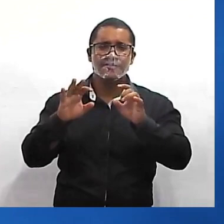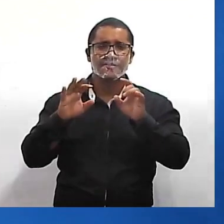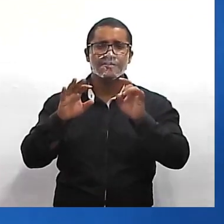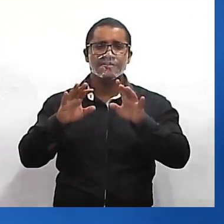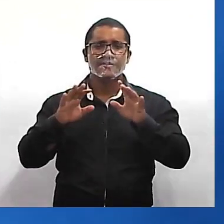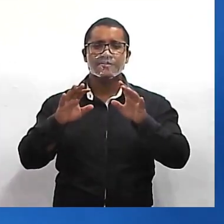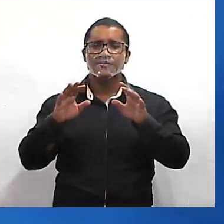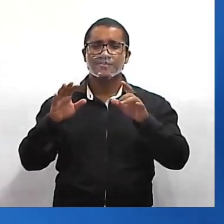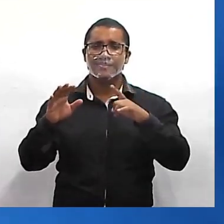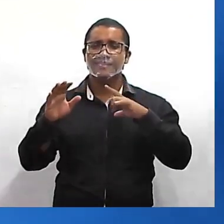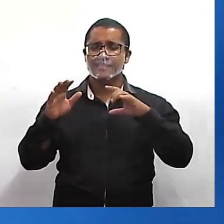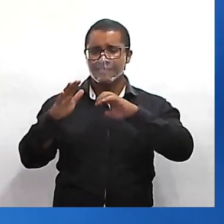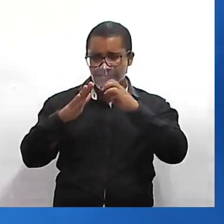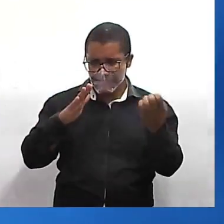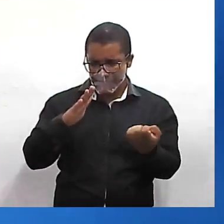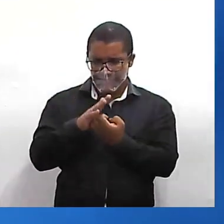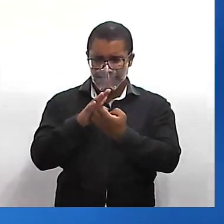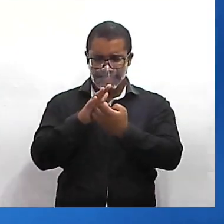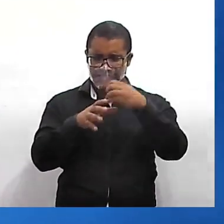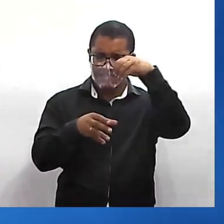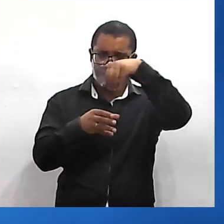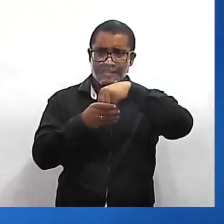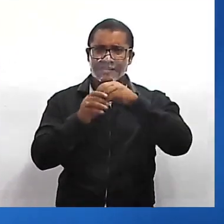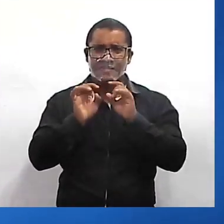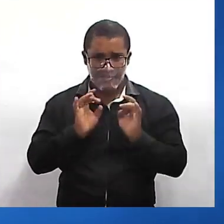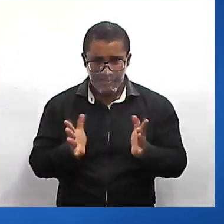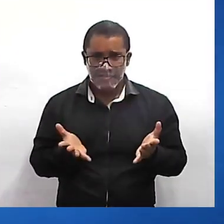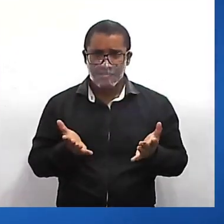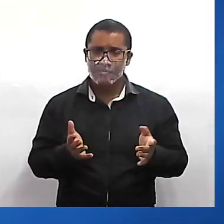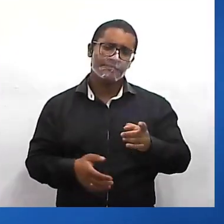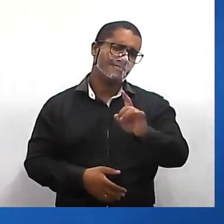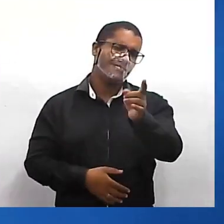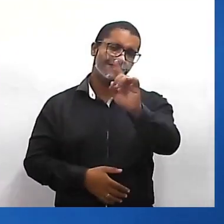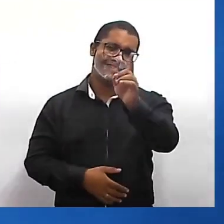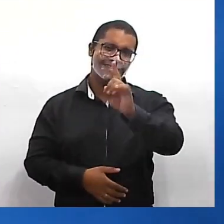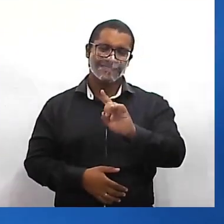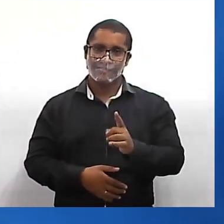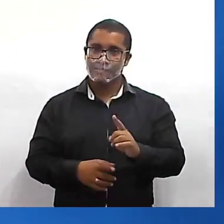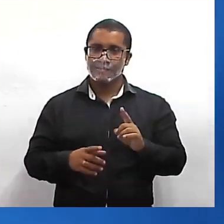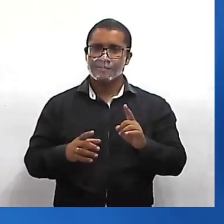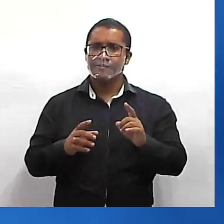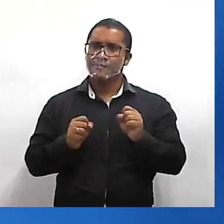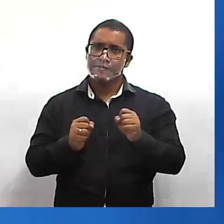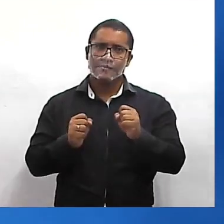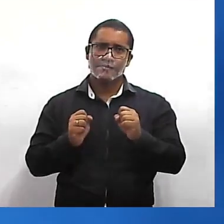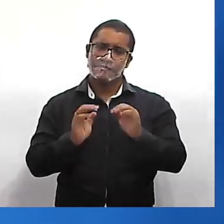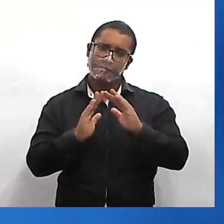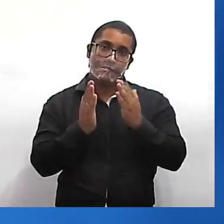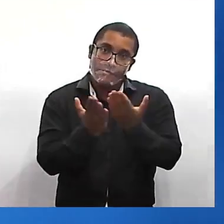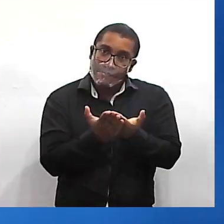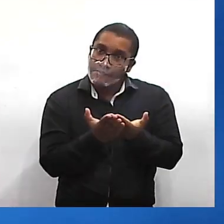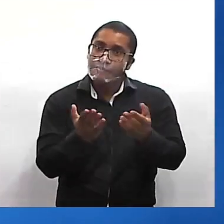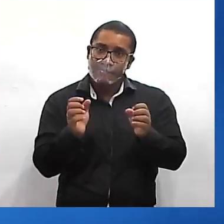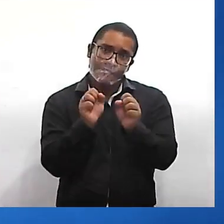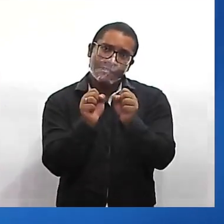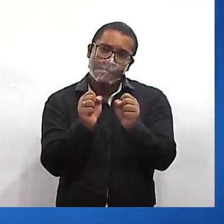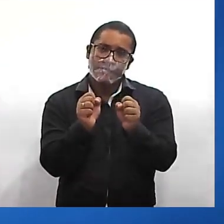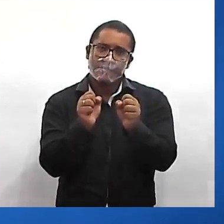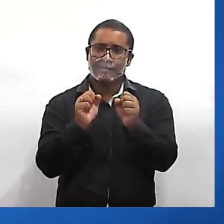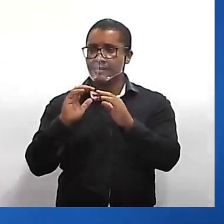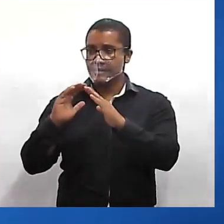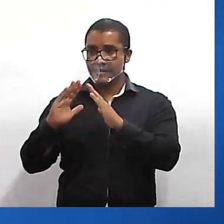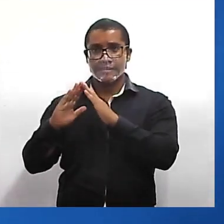exclusivamente como o campo da empresa, né? O âmbito organizacional eu posso entendê-lo como a minha escola, eu posso entendê-lo como a